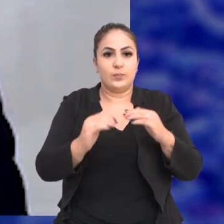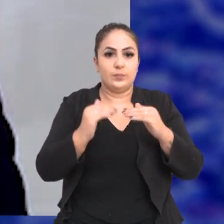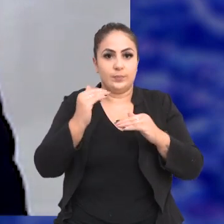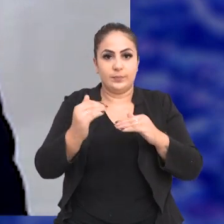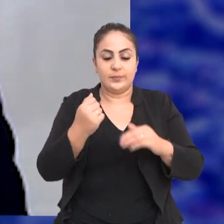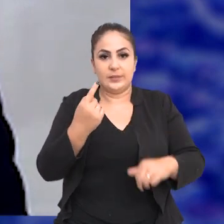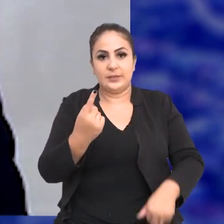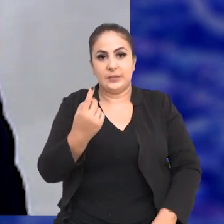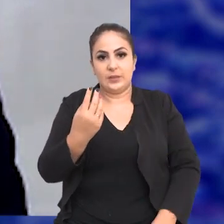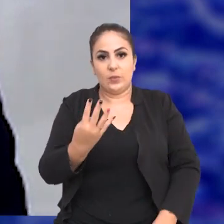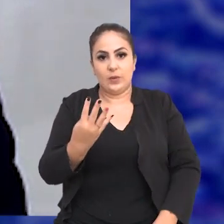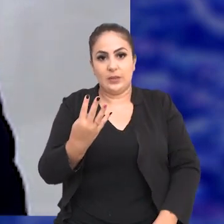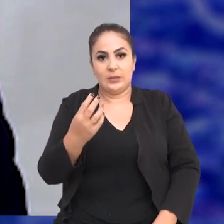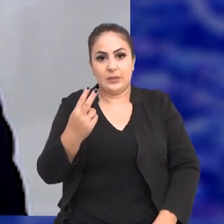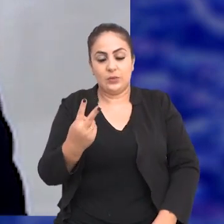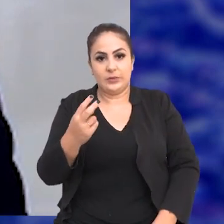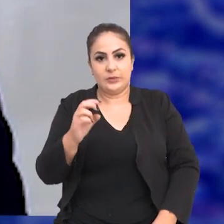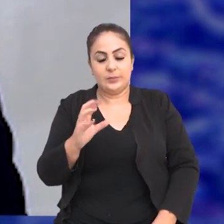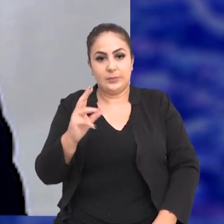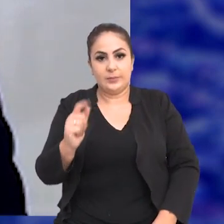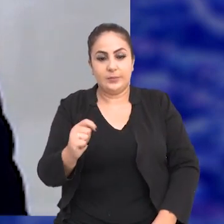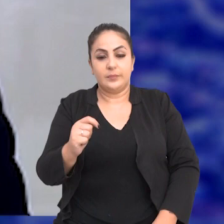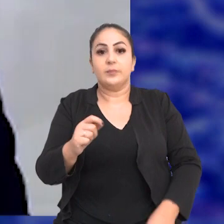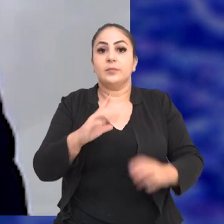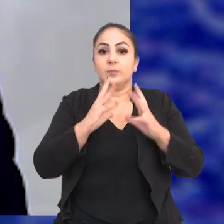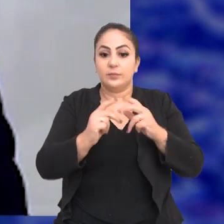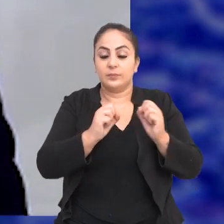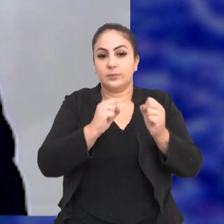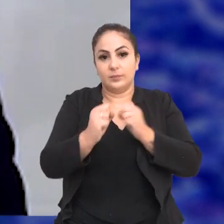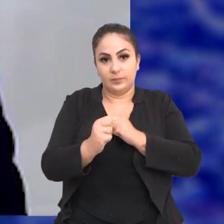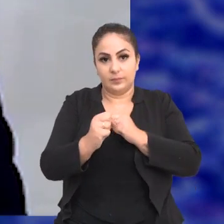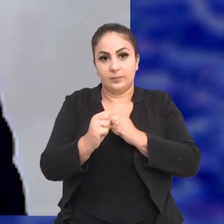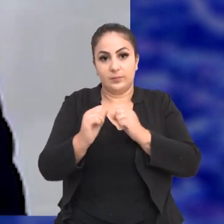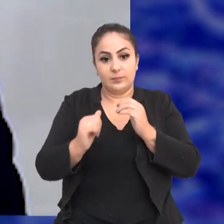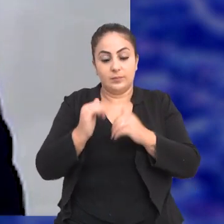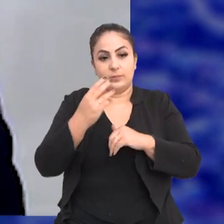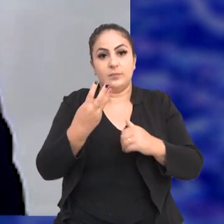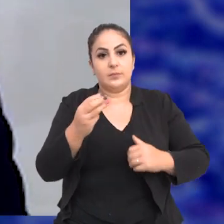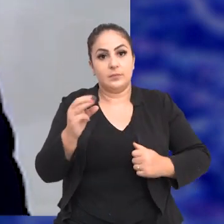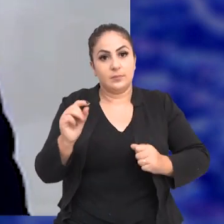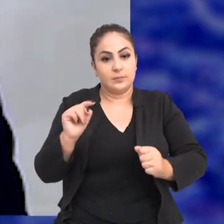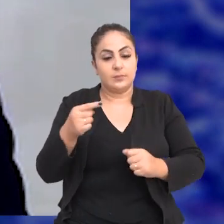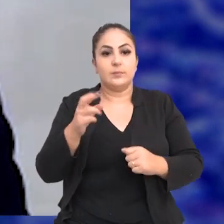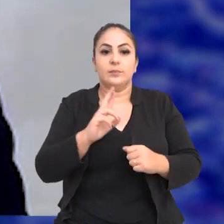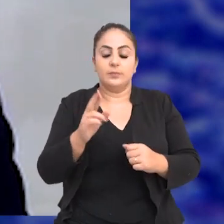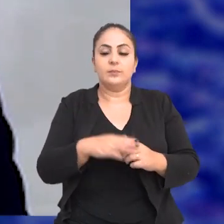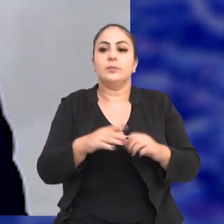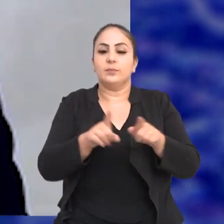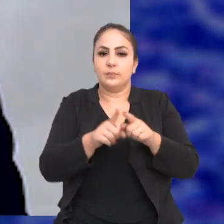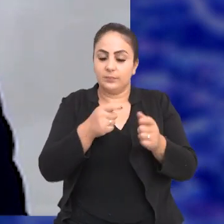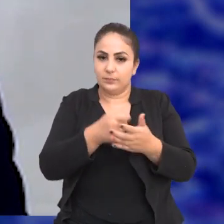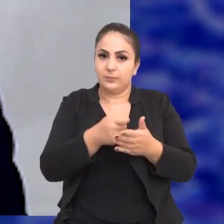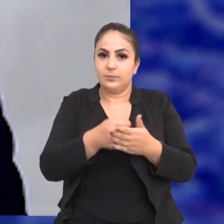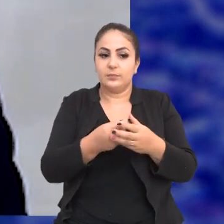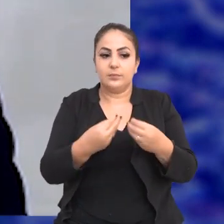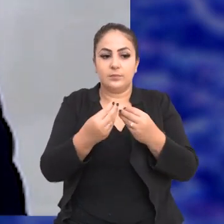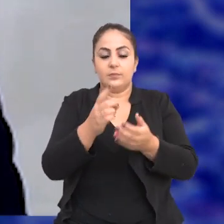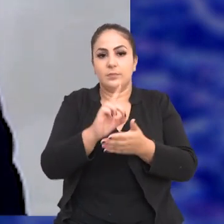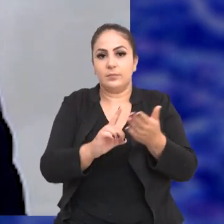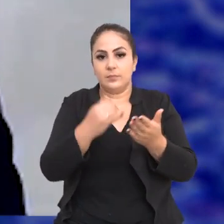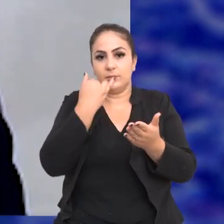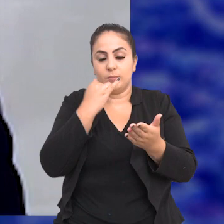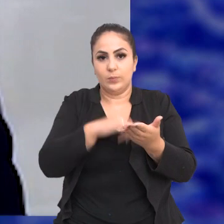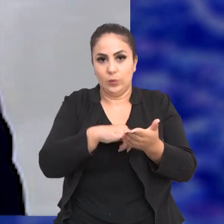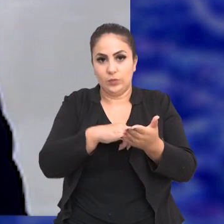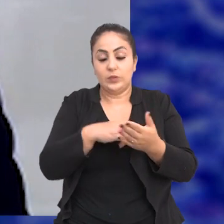R$ 142.800, além daqueles que possuíam patrimônio superior a R$ 300 mil, também estão obrigados à entrega da declaração do